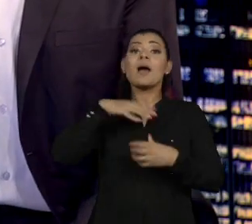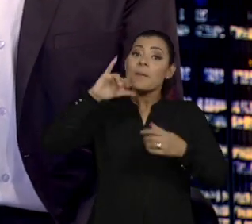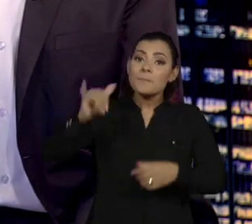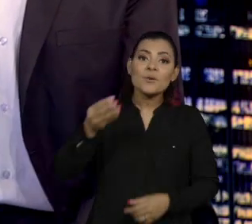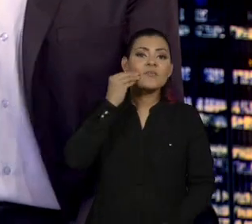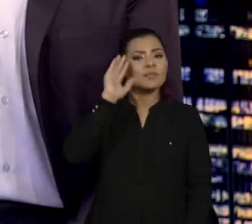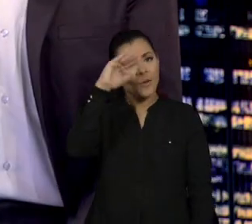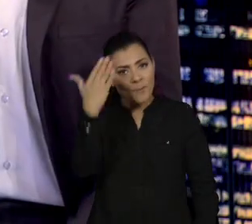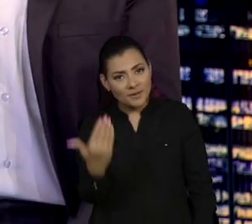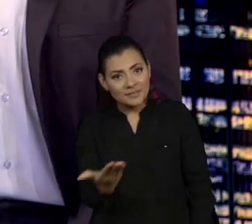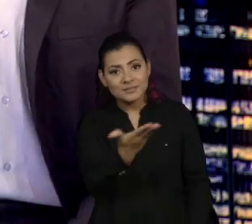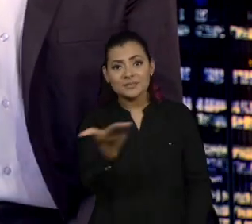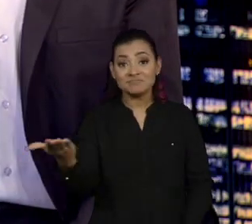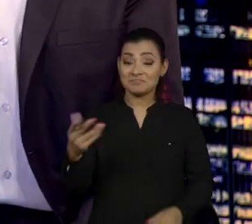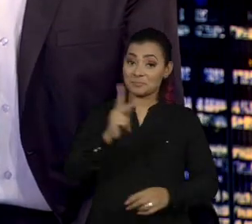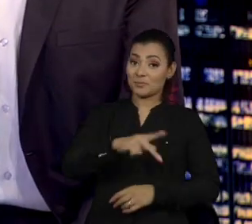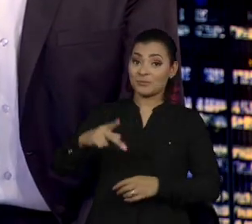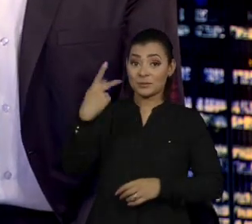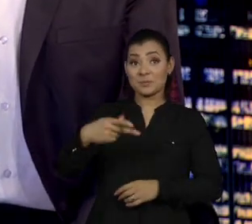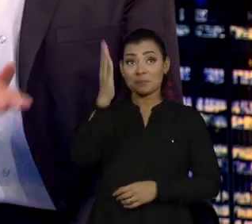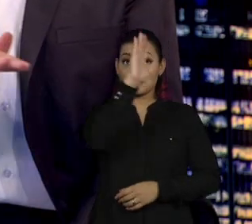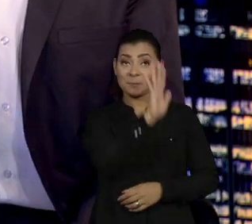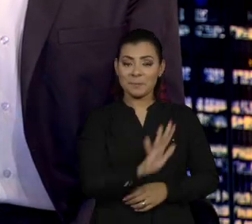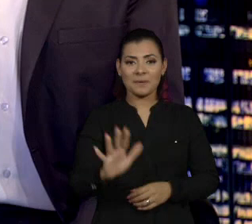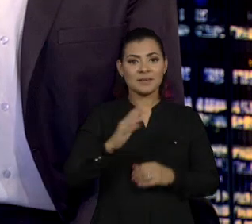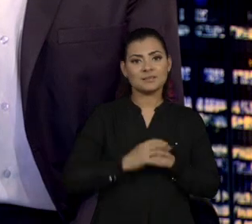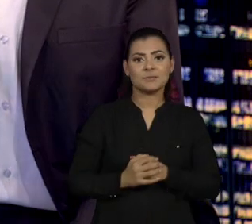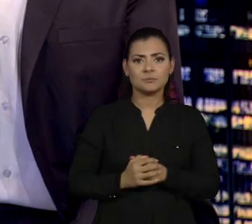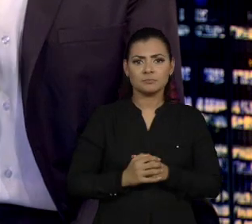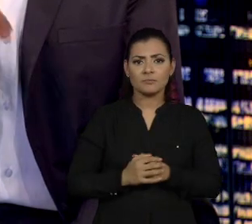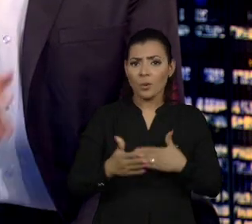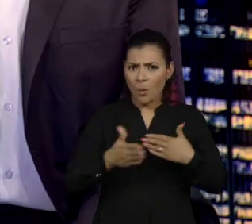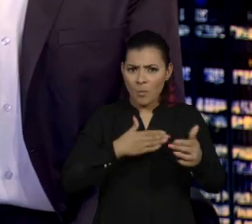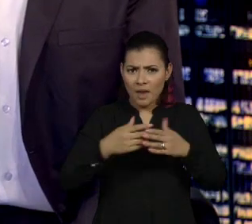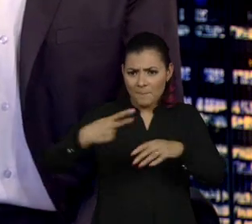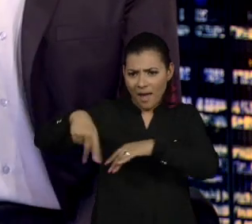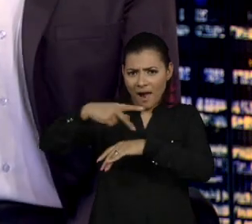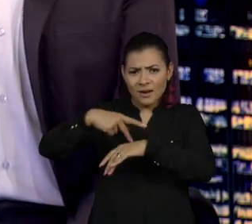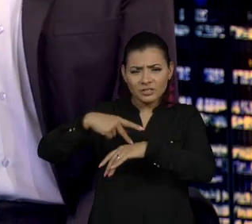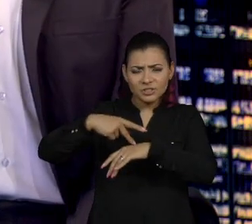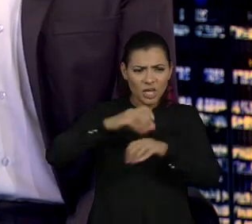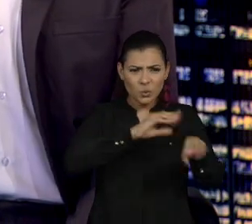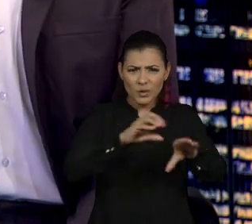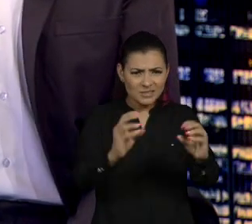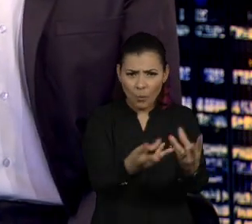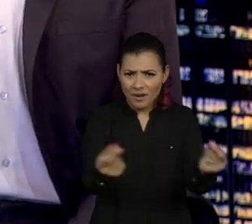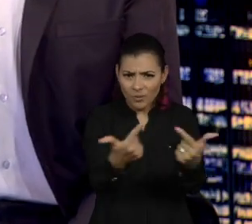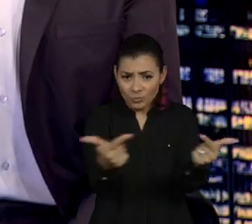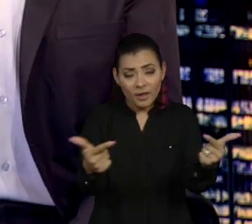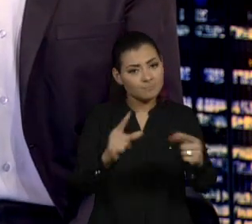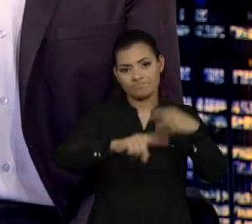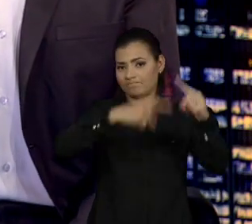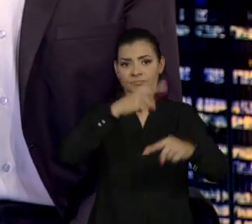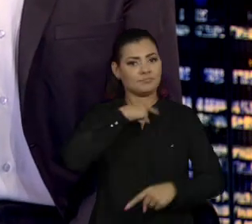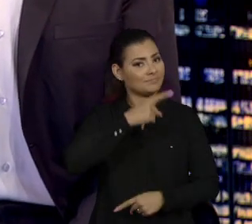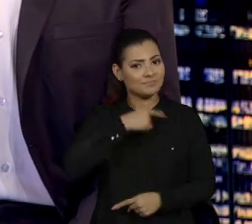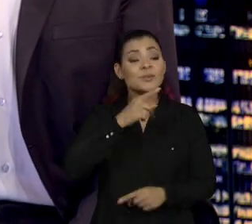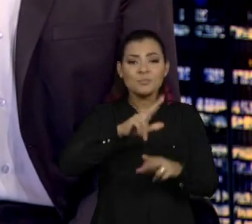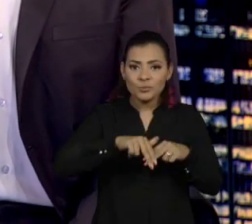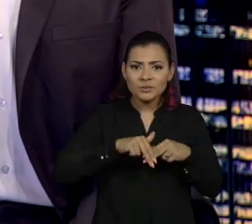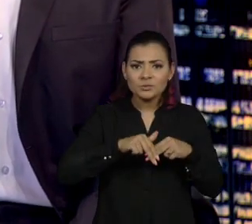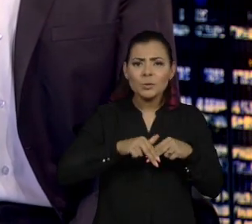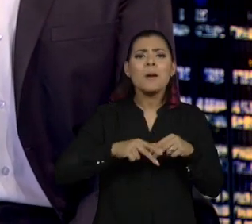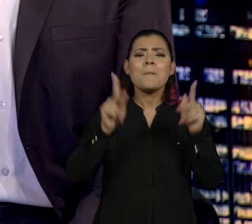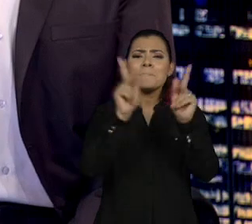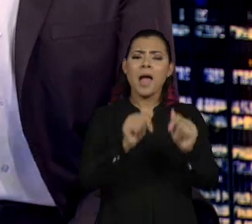homenagear todos os educadores deste país. Nenhuma nação vai progredir sem educação de qualidade. Nenhuma sociedade será plena